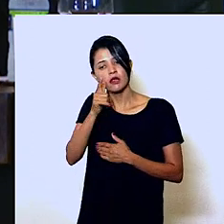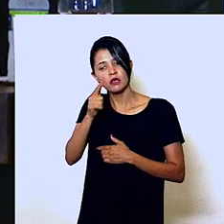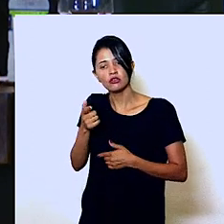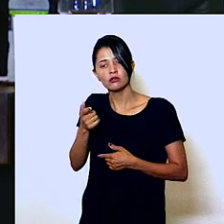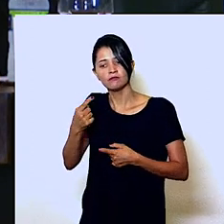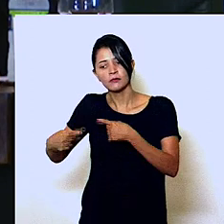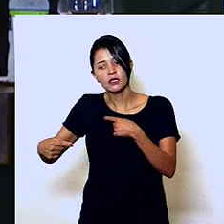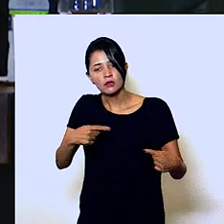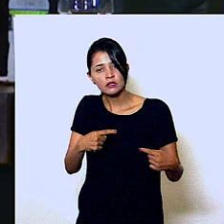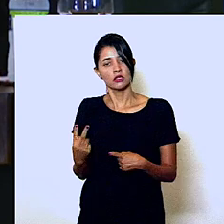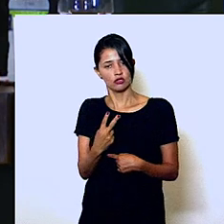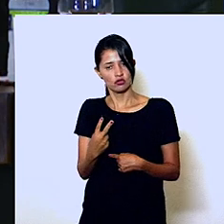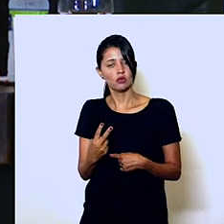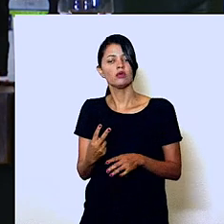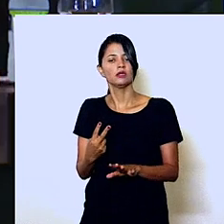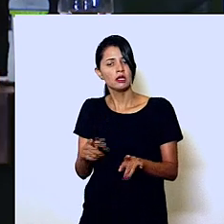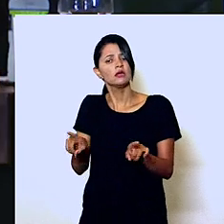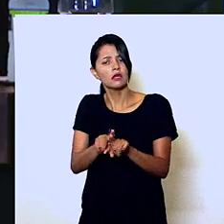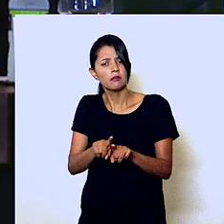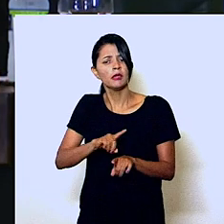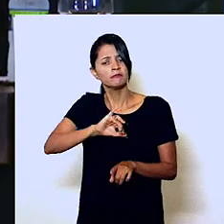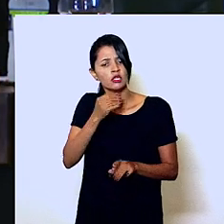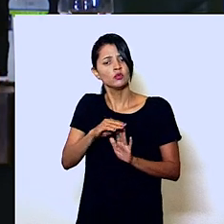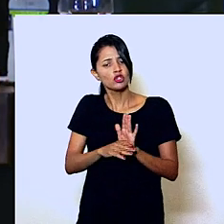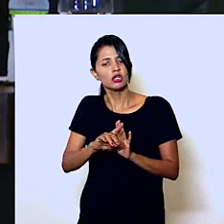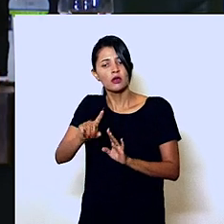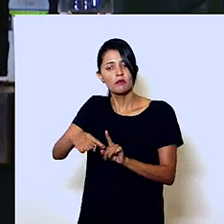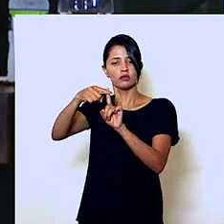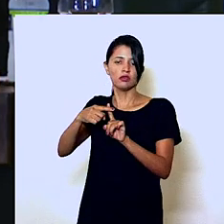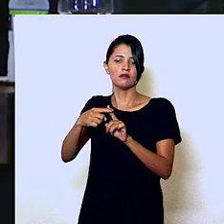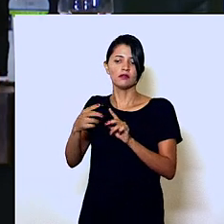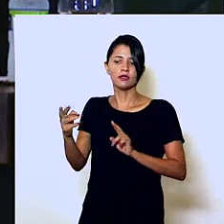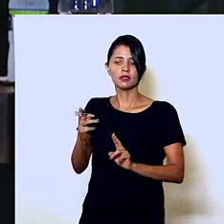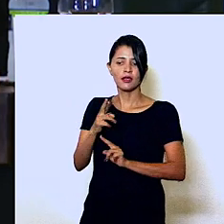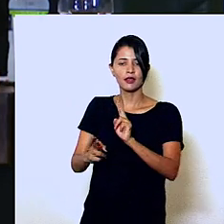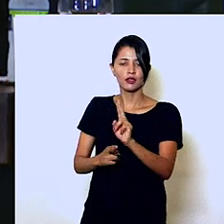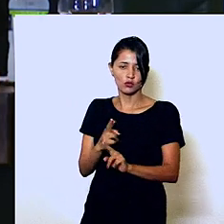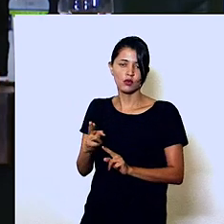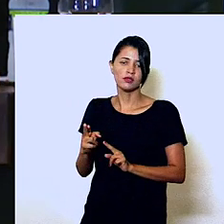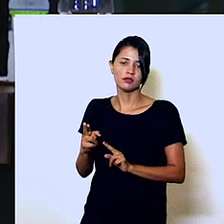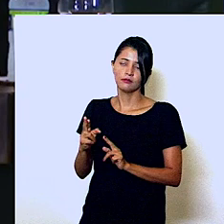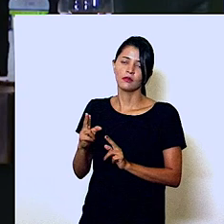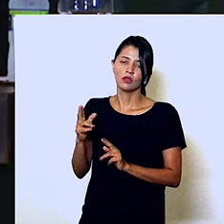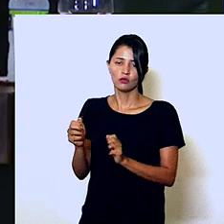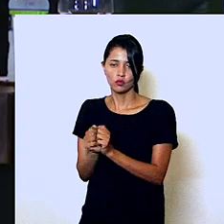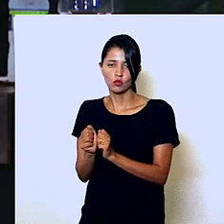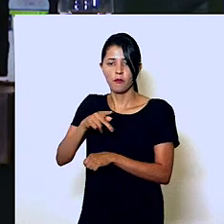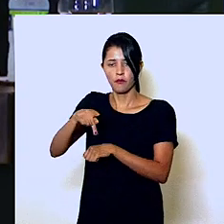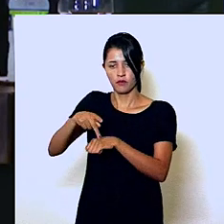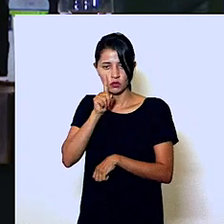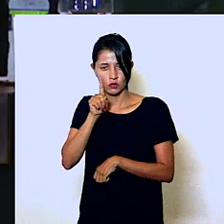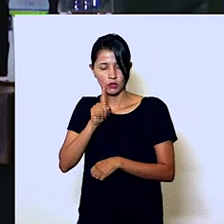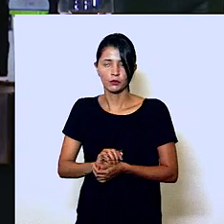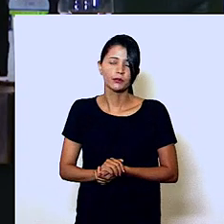na recuperação de uma agenda positiva nas relações com os Estados Unidos. O então secretário-geral Flecha de